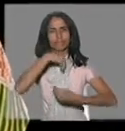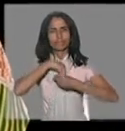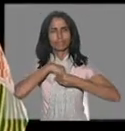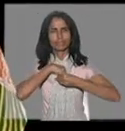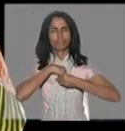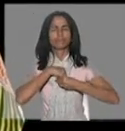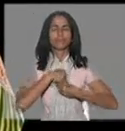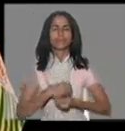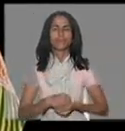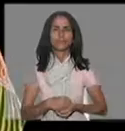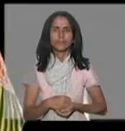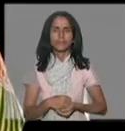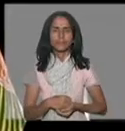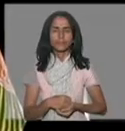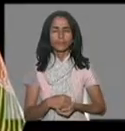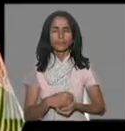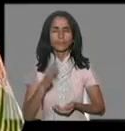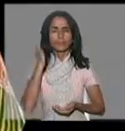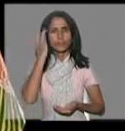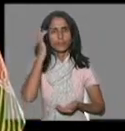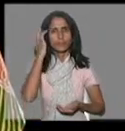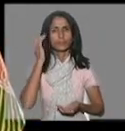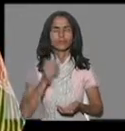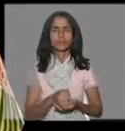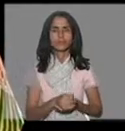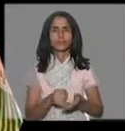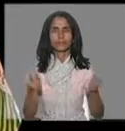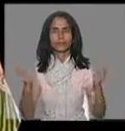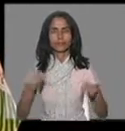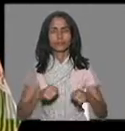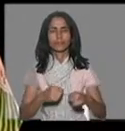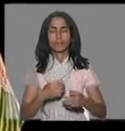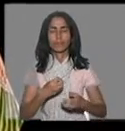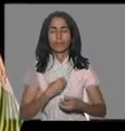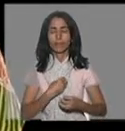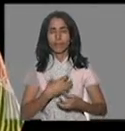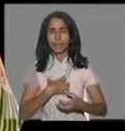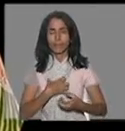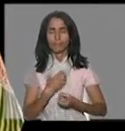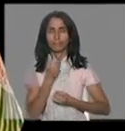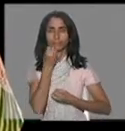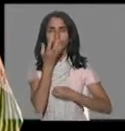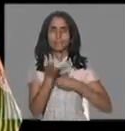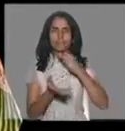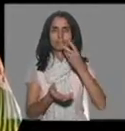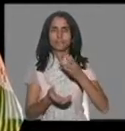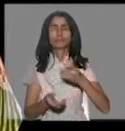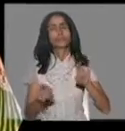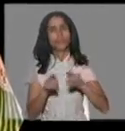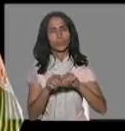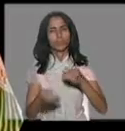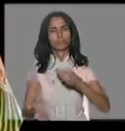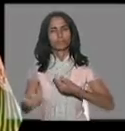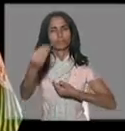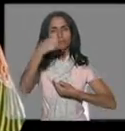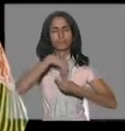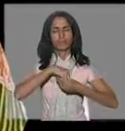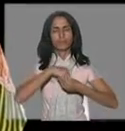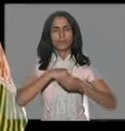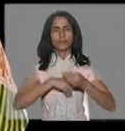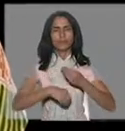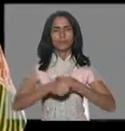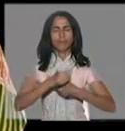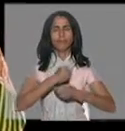é esse processo ele cidade fora pra dentro mas ele cidade dentro pra fora também